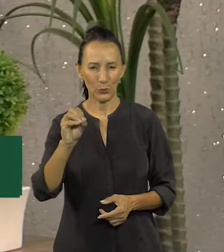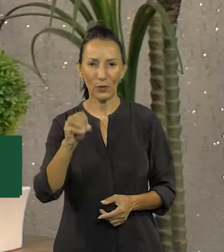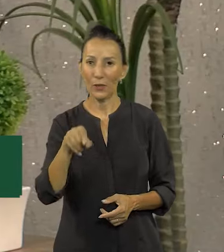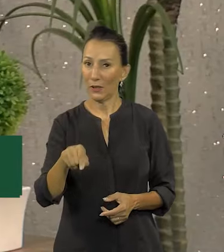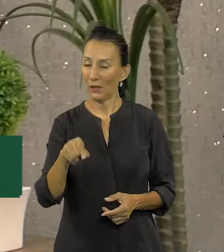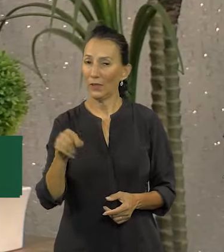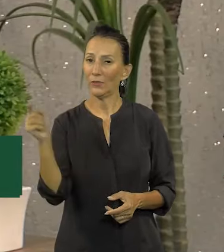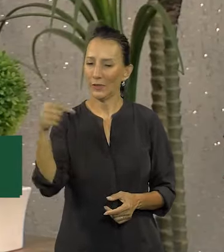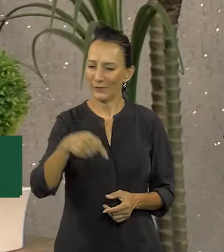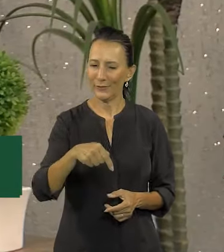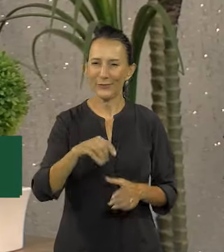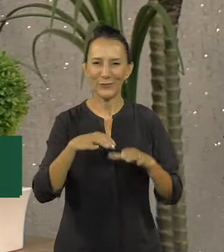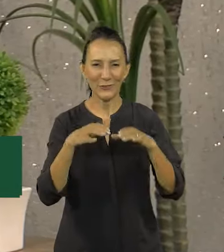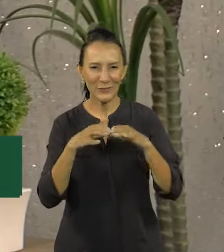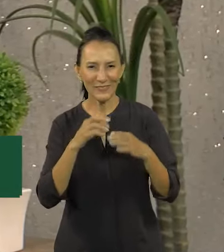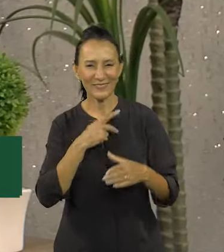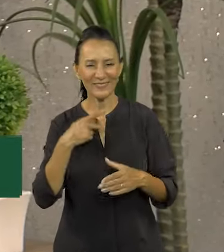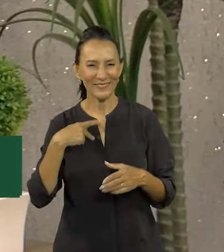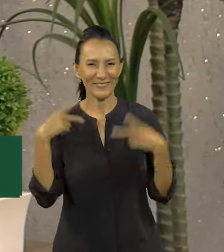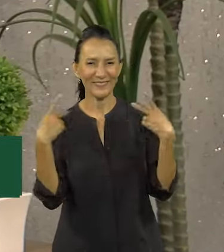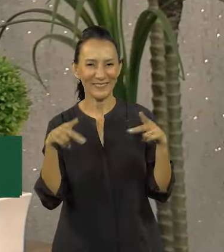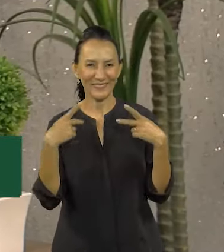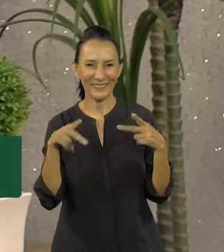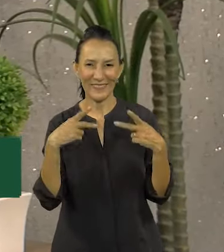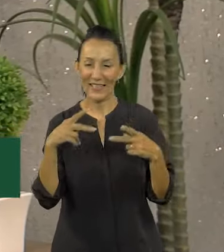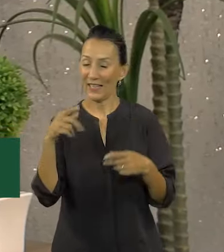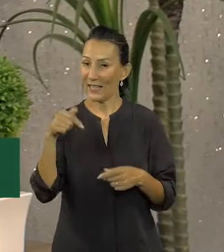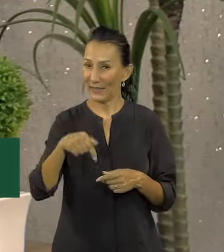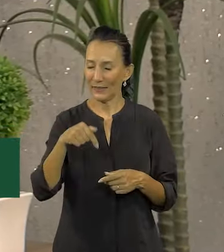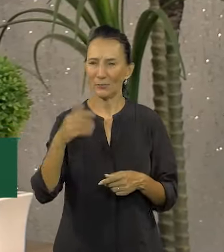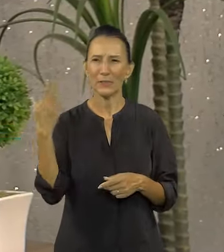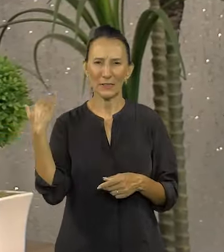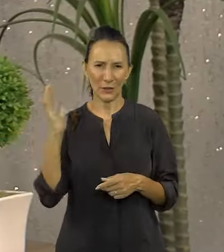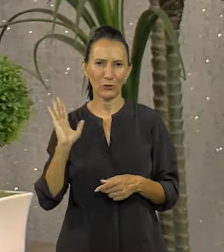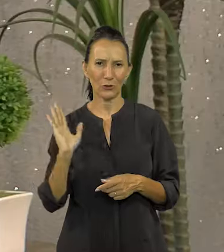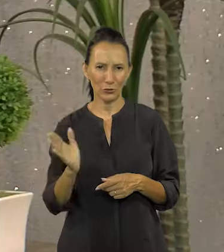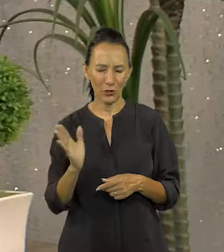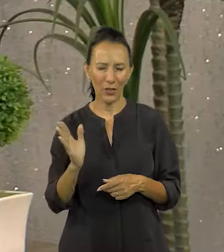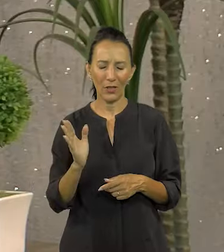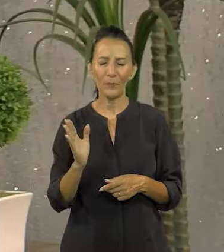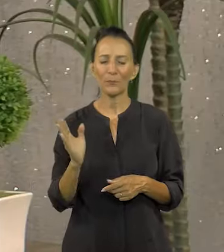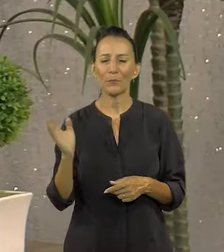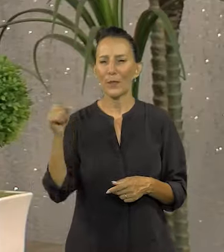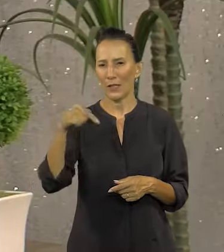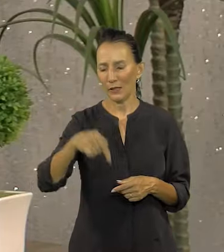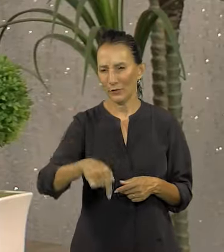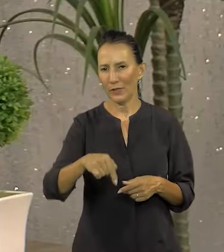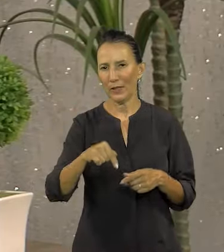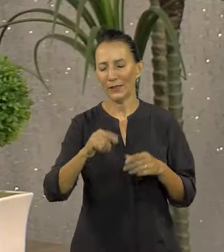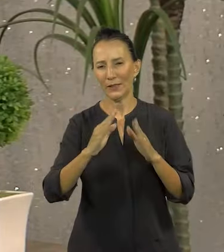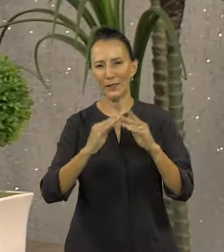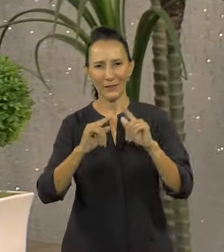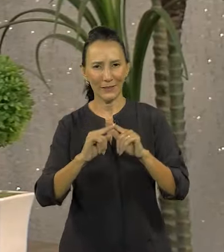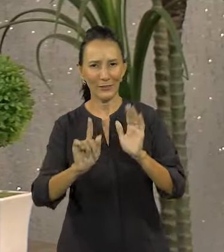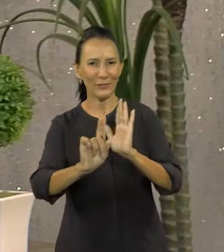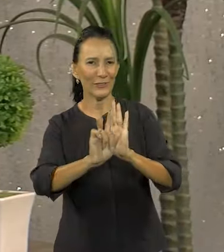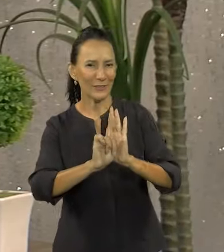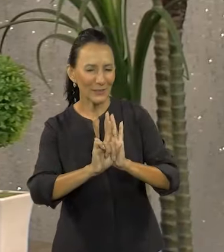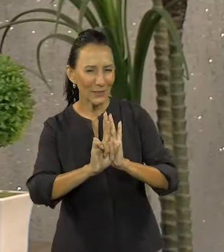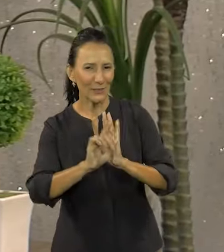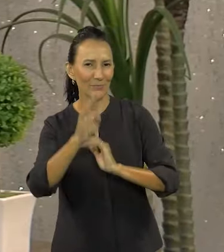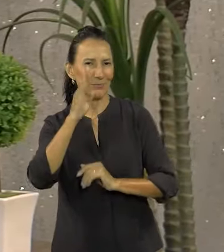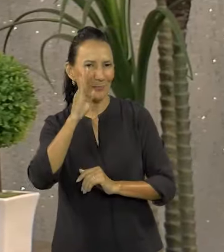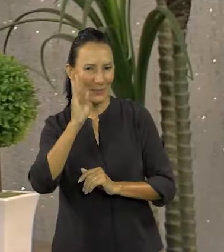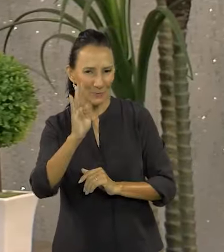já esteve ministrando e na próxima ele vai estar ministrando aqui no templo Jaraguá ou melhor templo gsem no na no